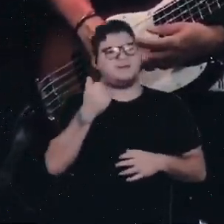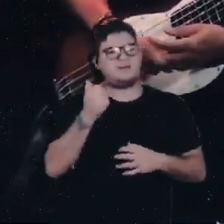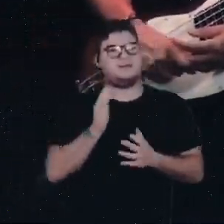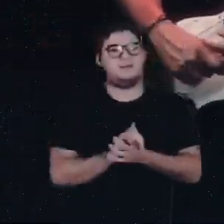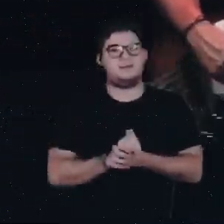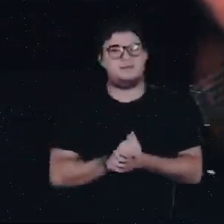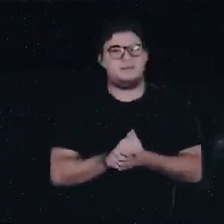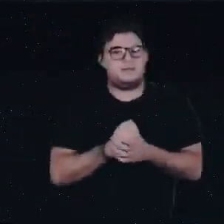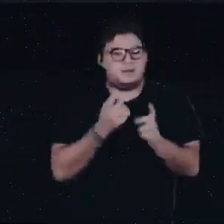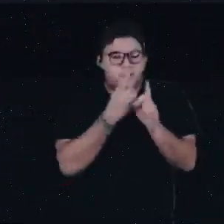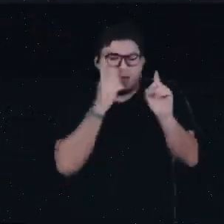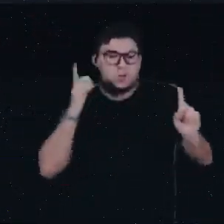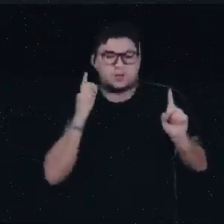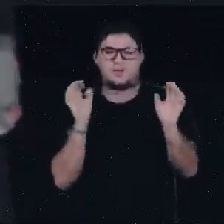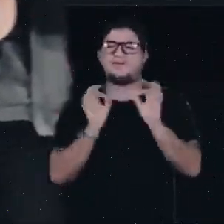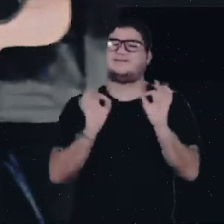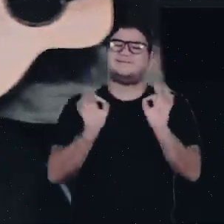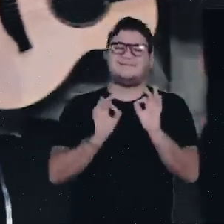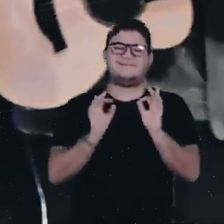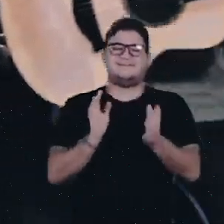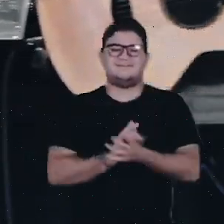Que aí ele não foge.